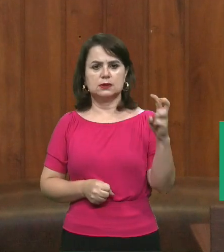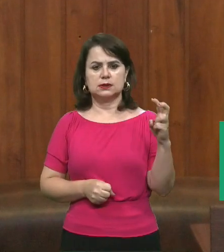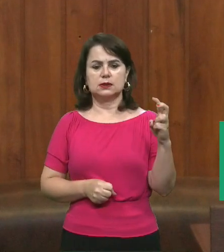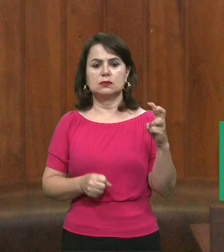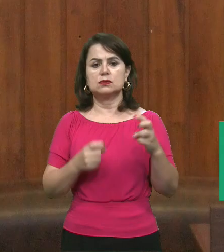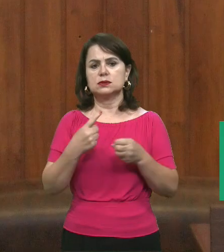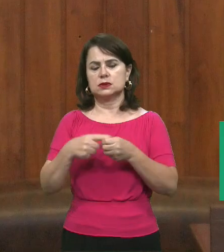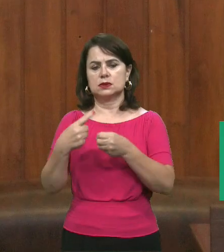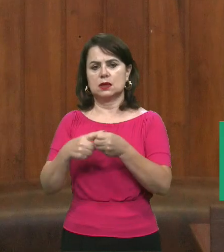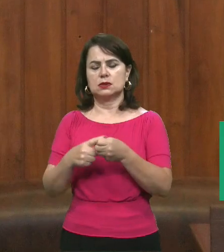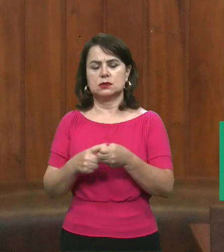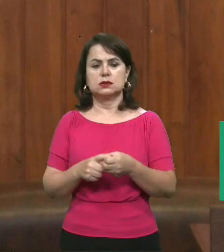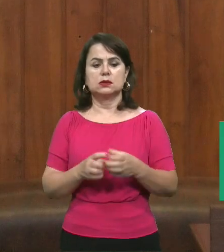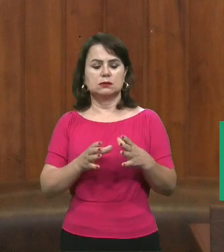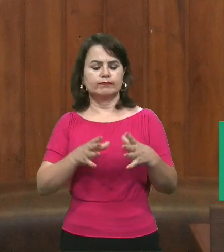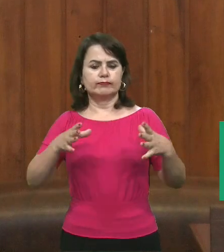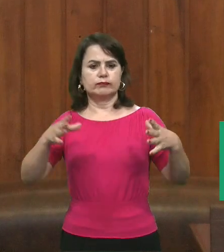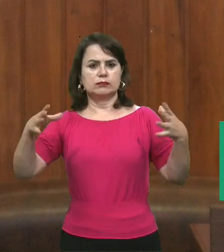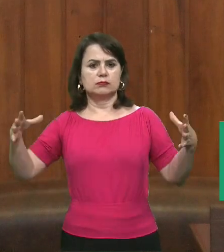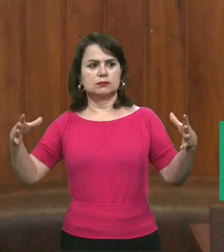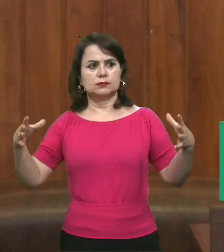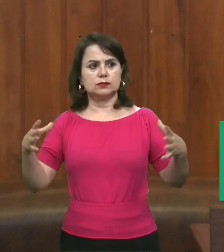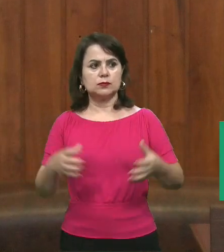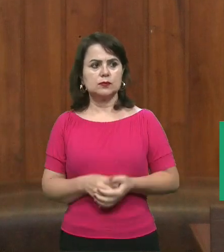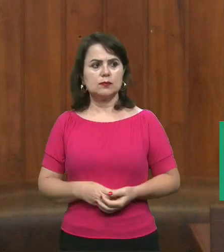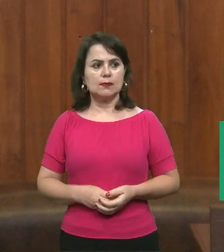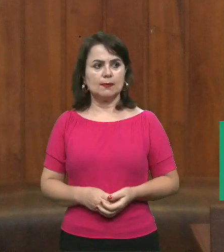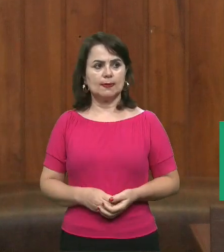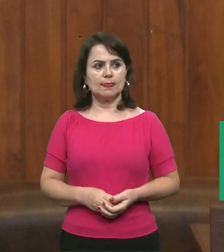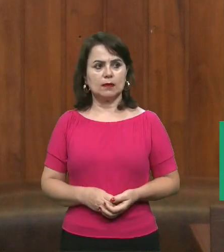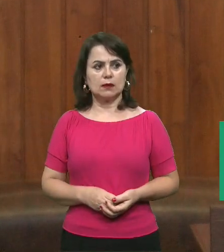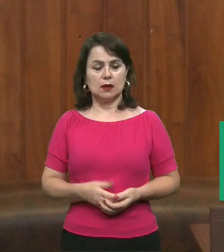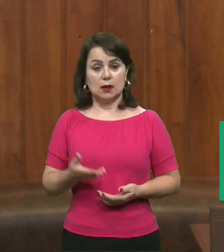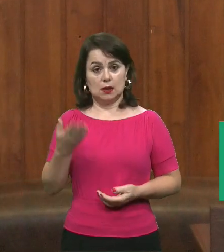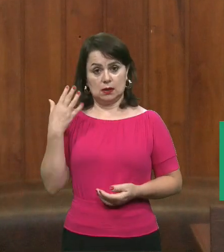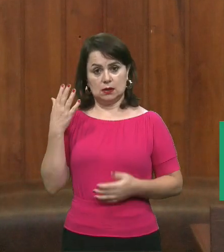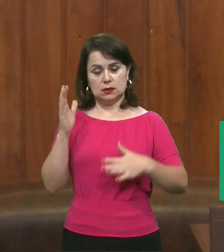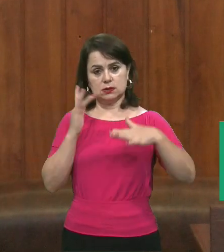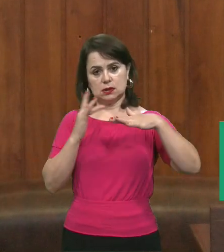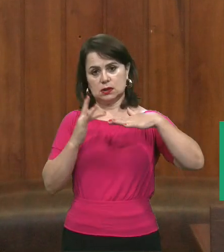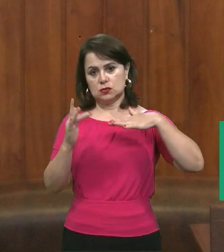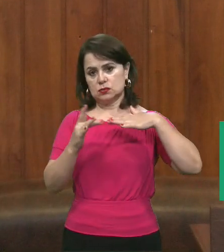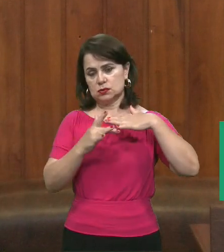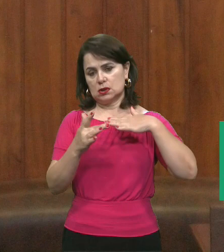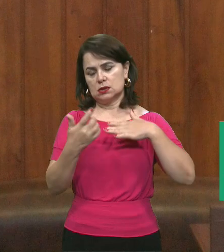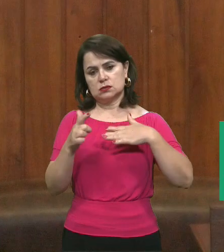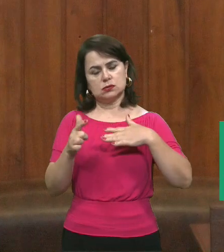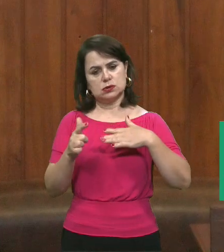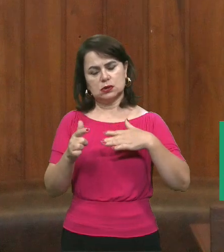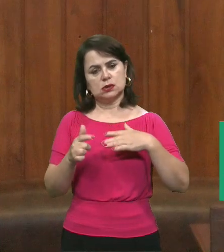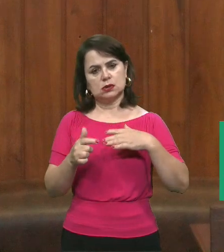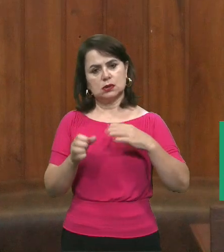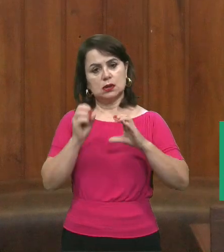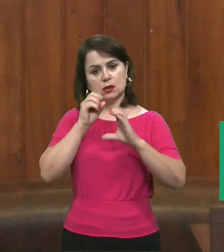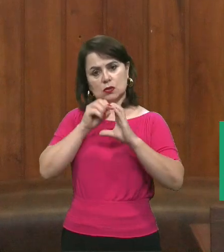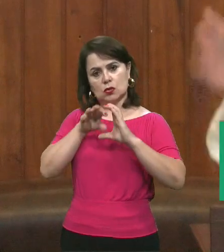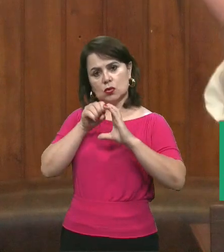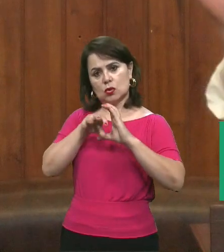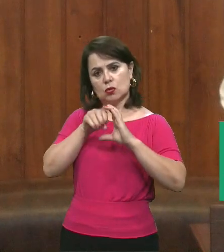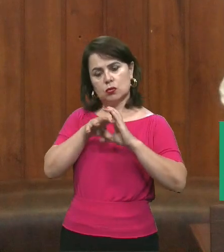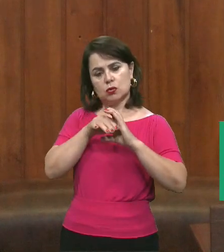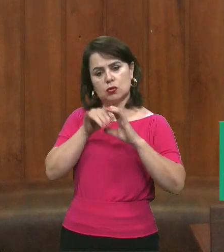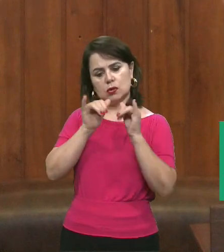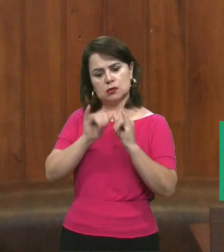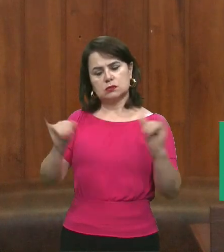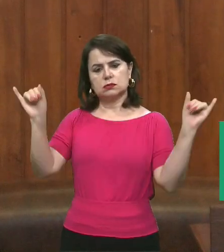É, não tinha redes sociais, A Globo anunciou, a Antena Paulista, o